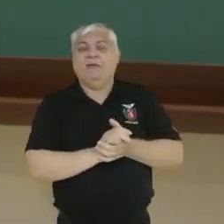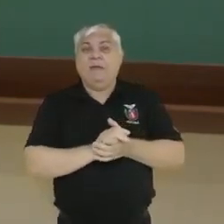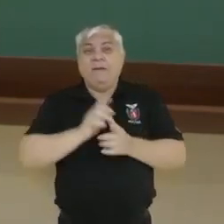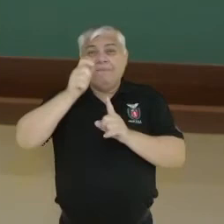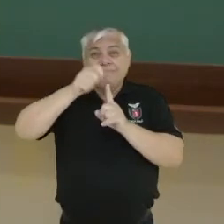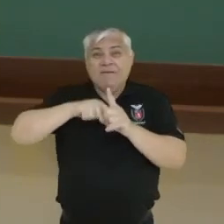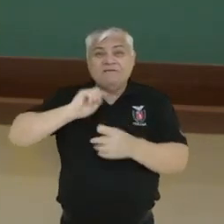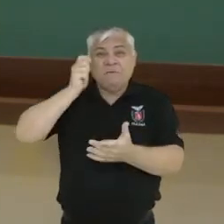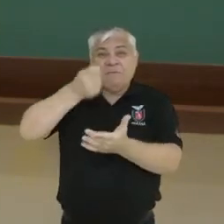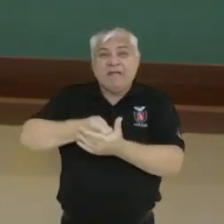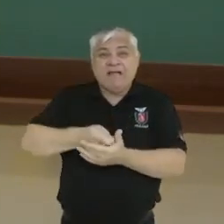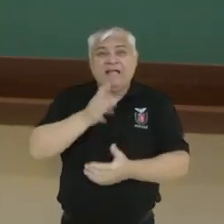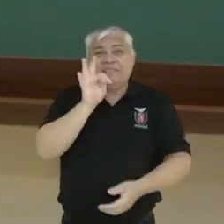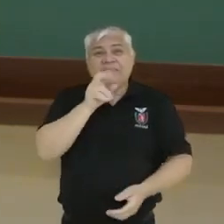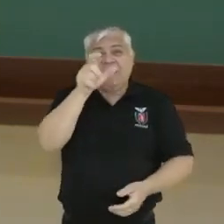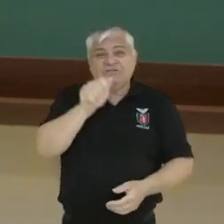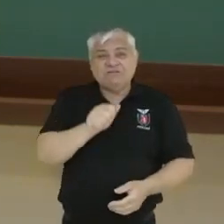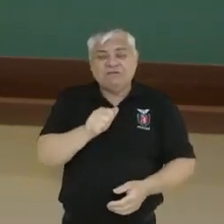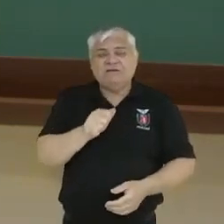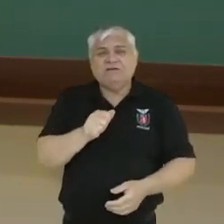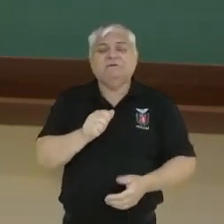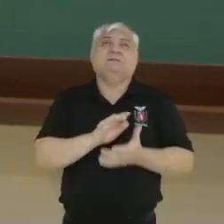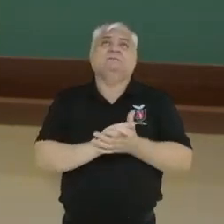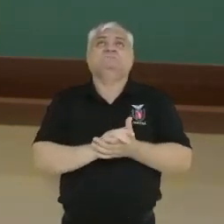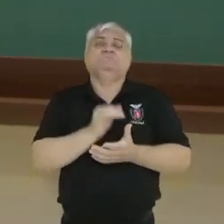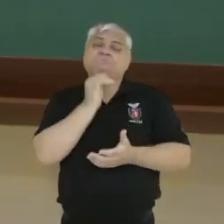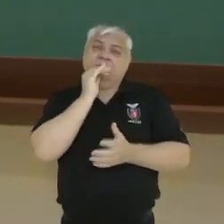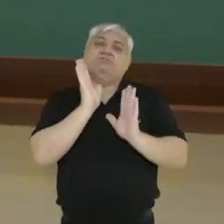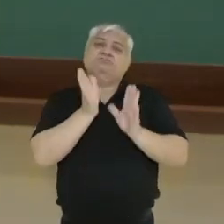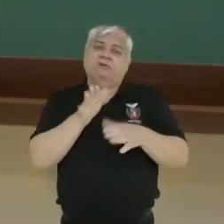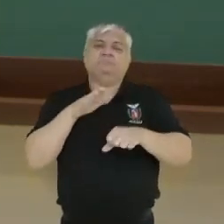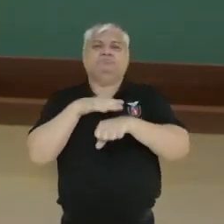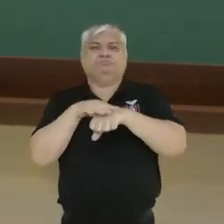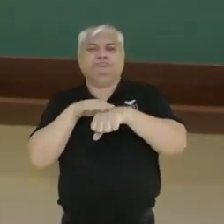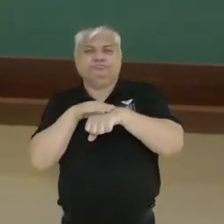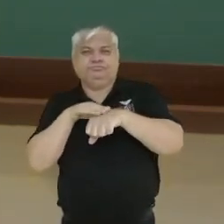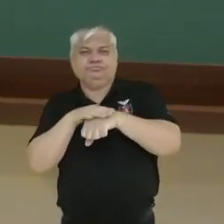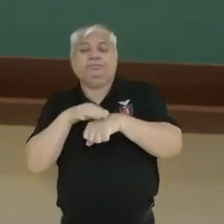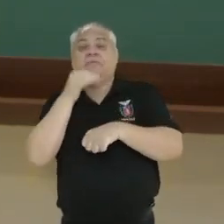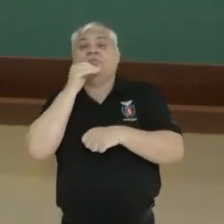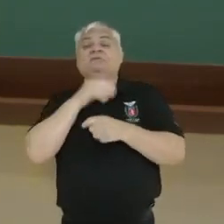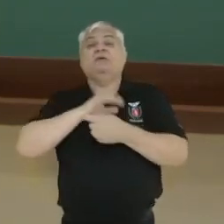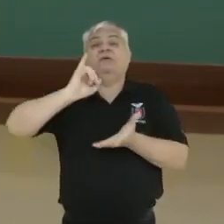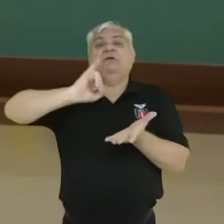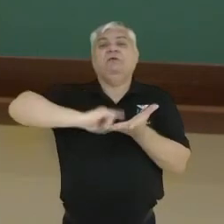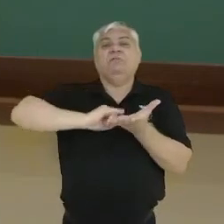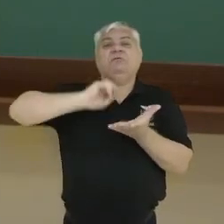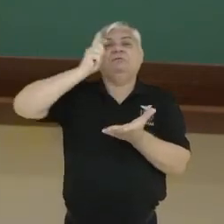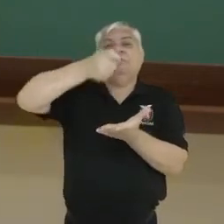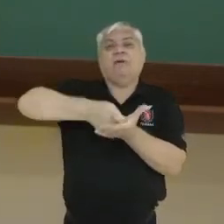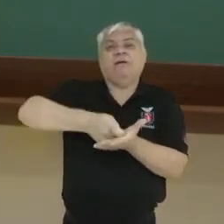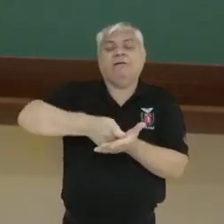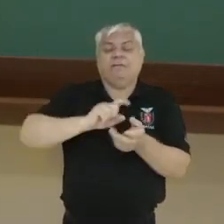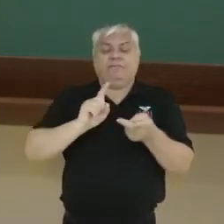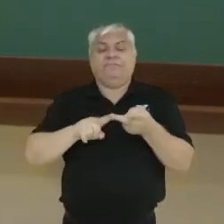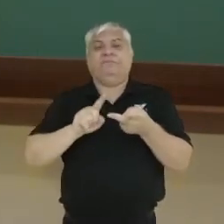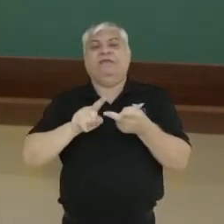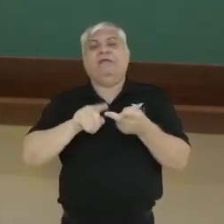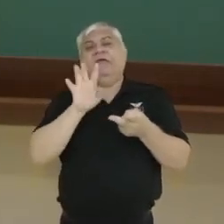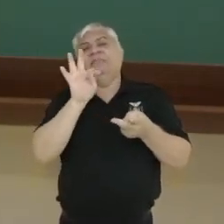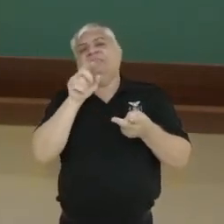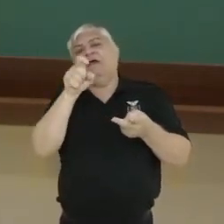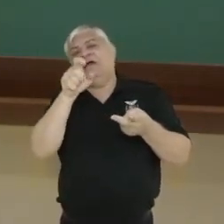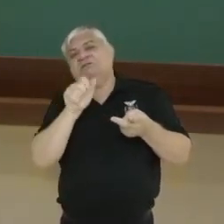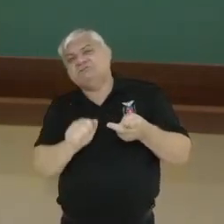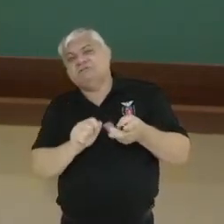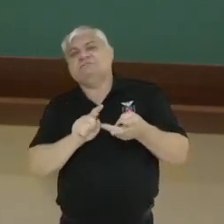ter para a manutenção do seu negócio. Por exemplo, a gente já conversou, né? Quais são os impostos que você vai ter, quais as taxas que você vai